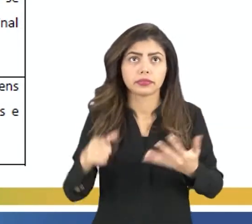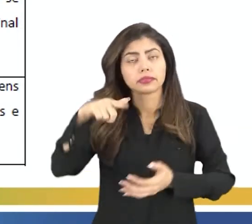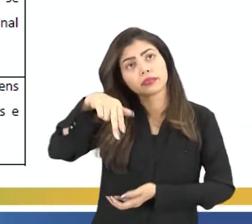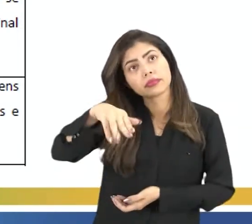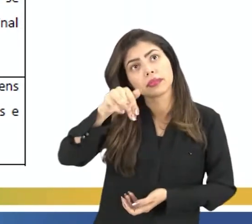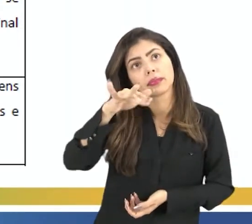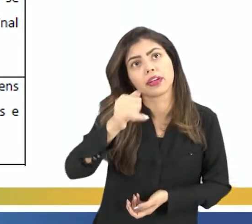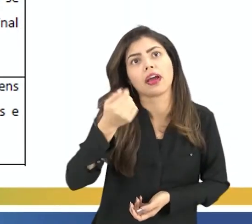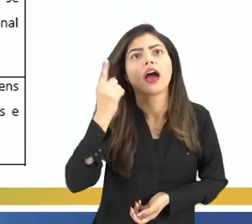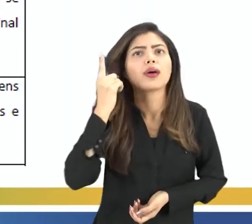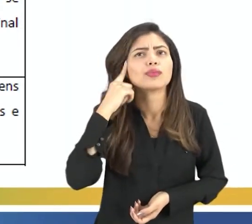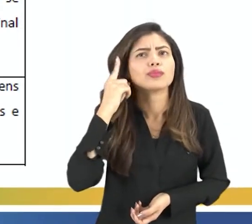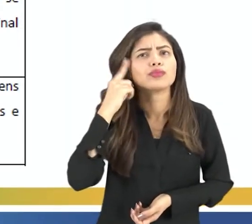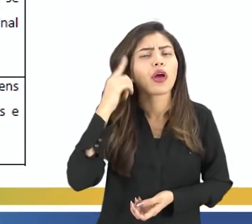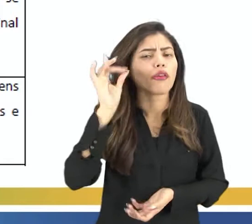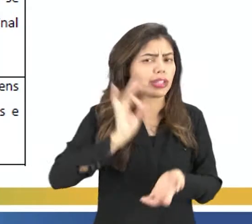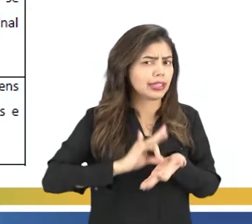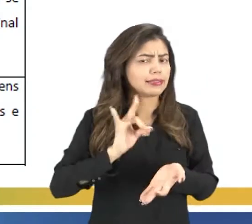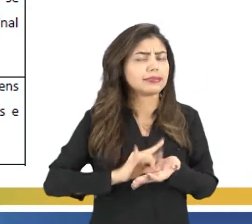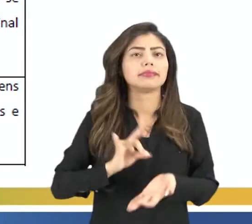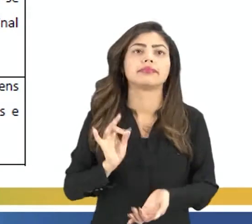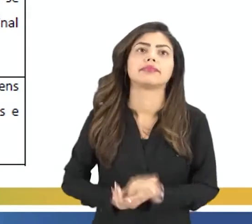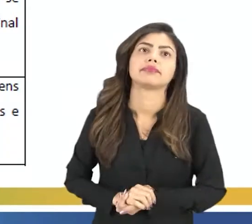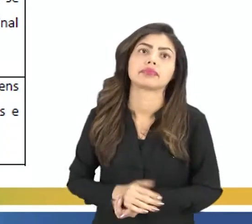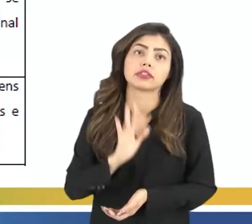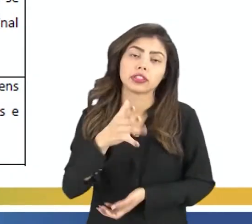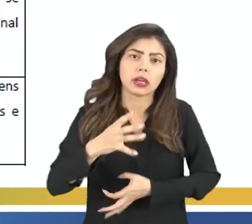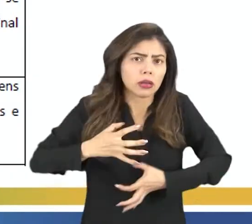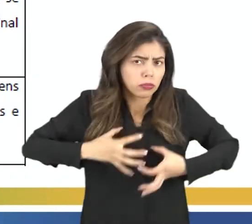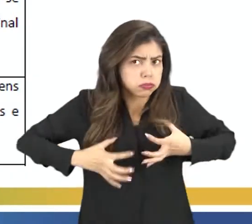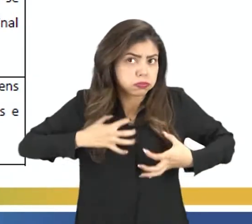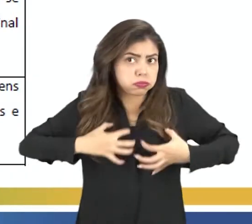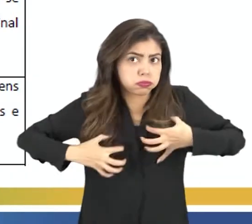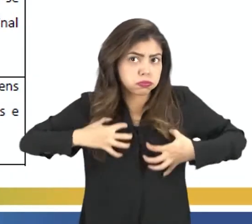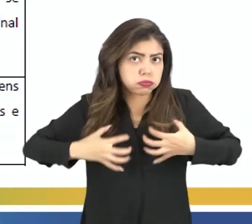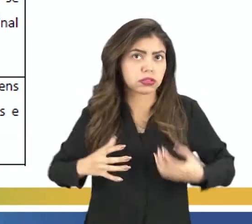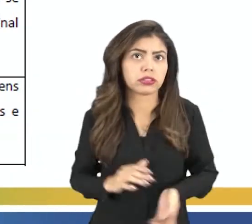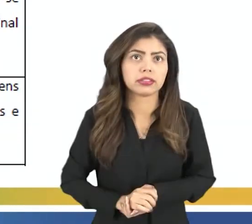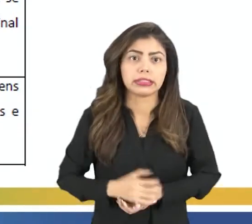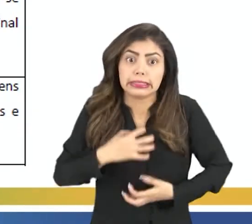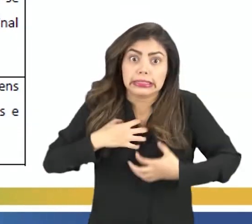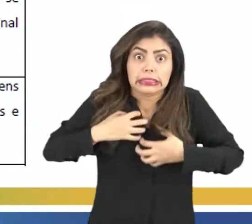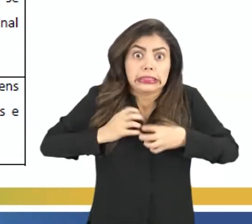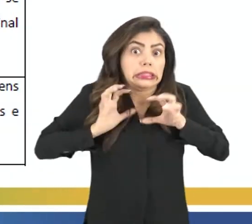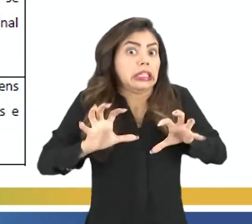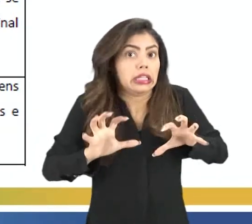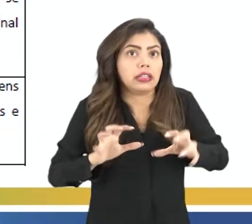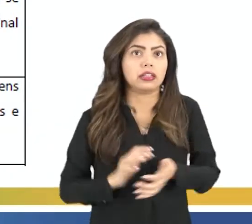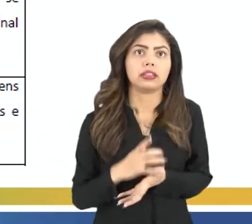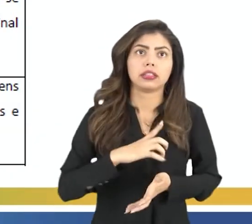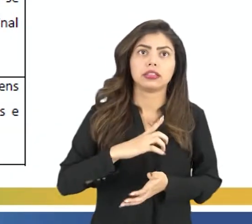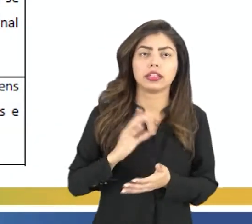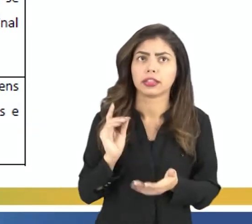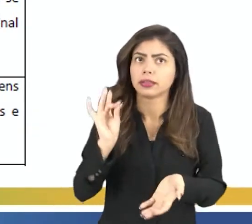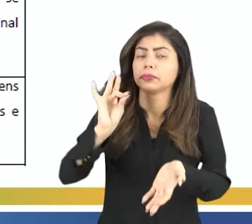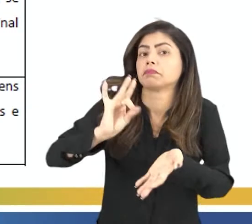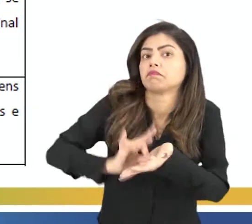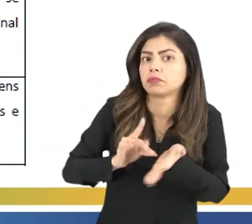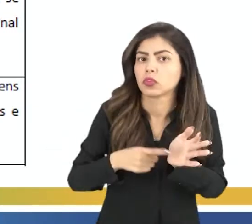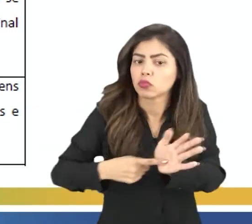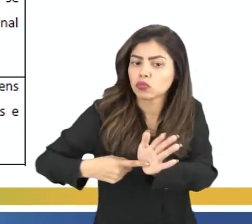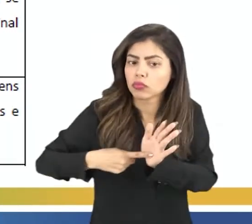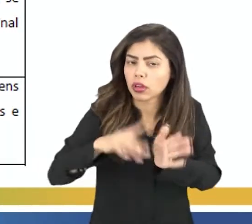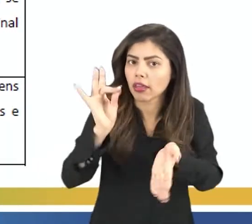nunca perde a noção do real. No conto de terror, a narrativa se aproxima da realidade, ela